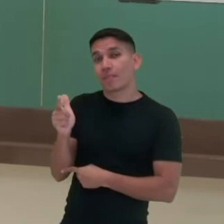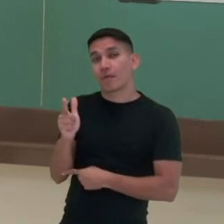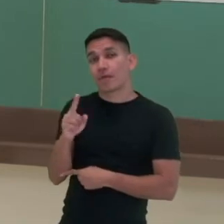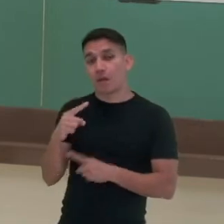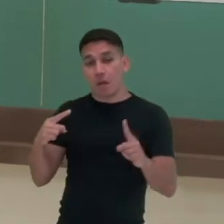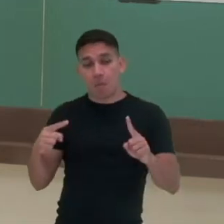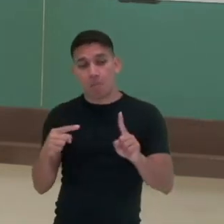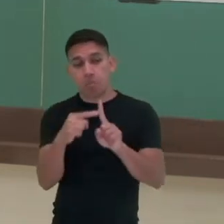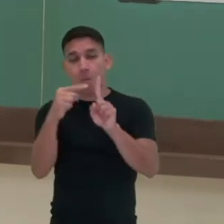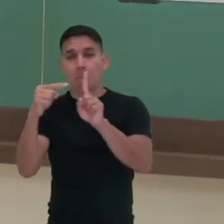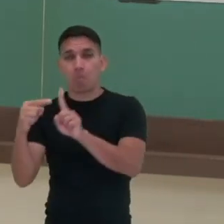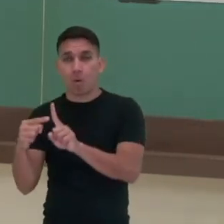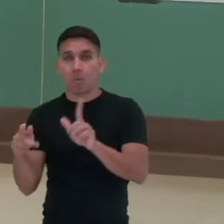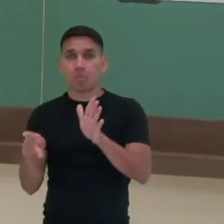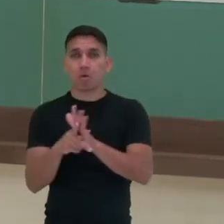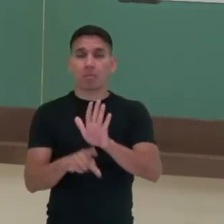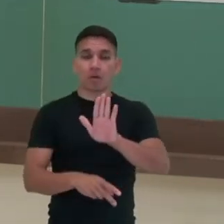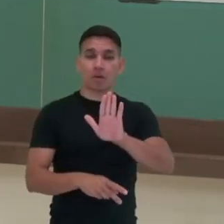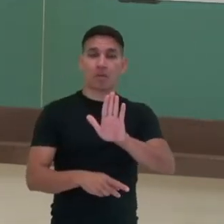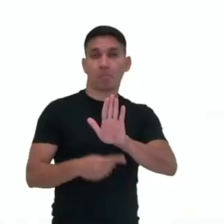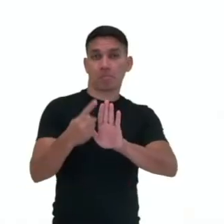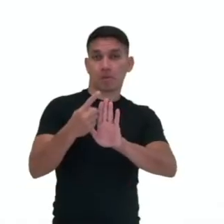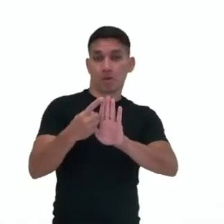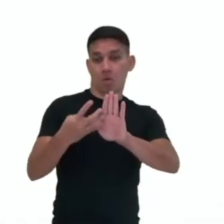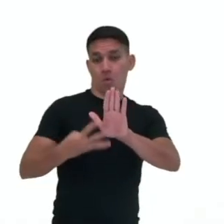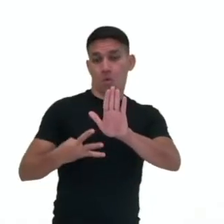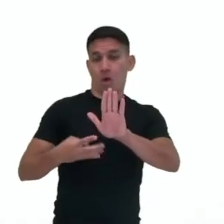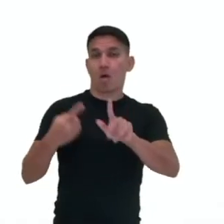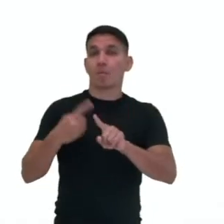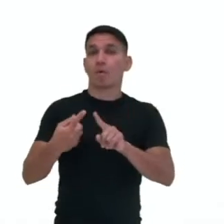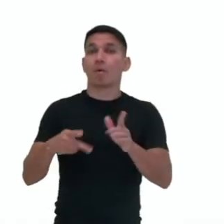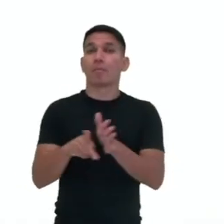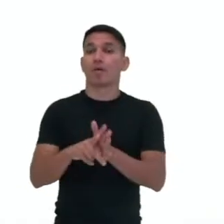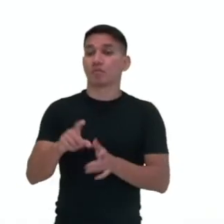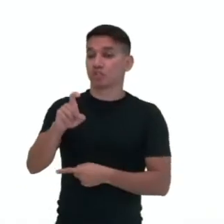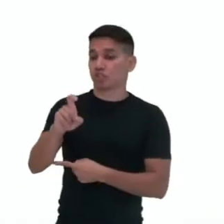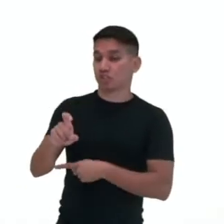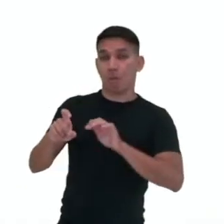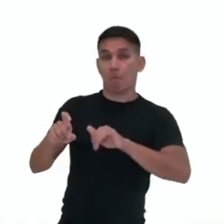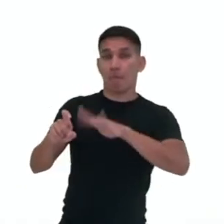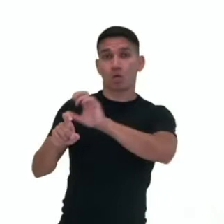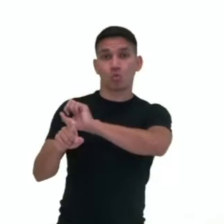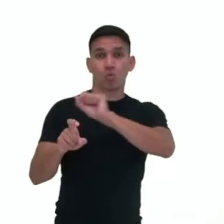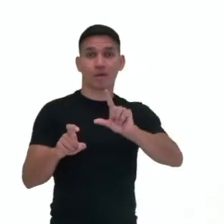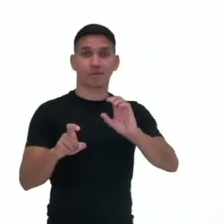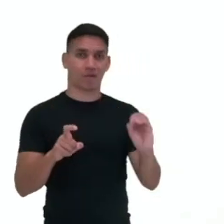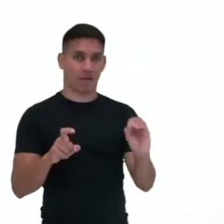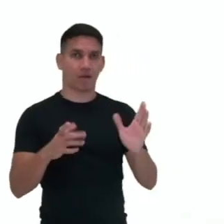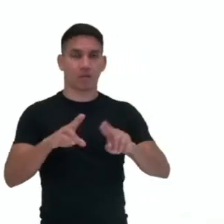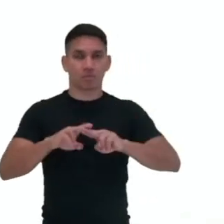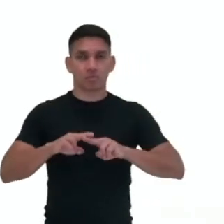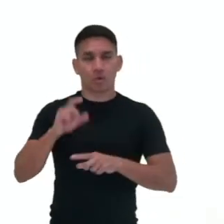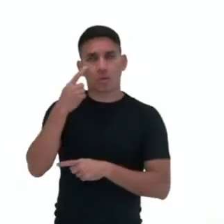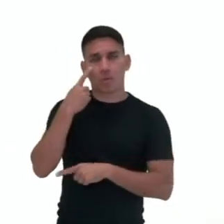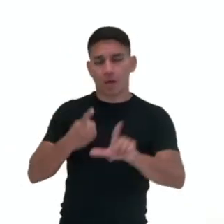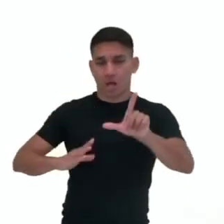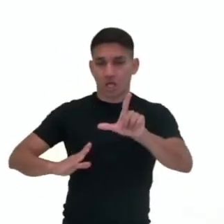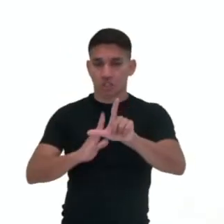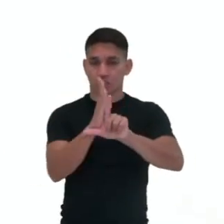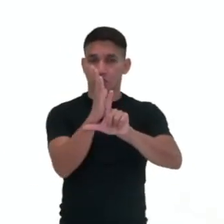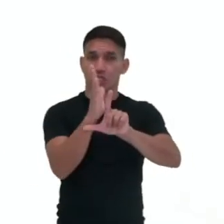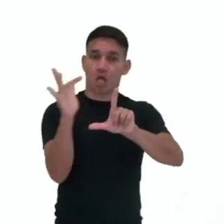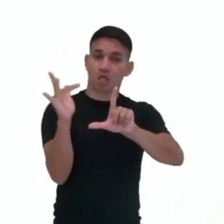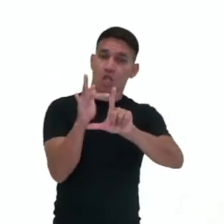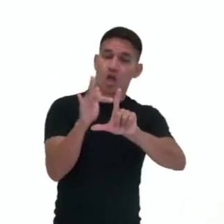localizados no primeiro e no quarto quadrante, porque a função está definida para x maior do que 0. A curva não toca o eixo do